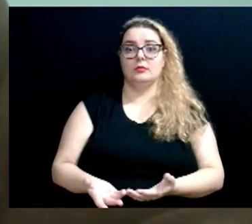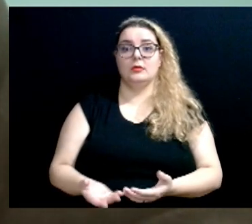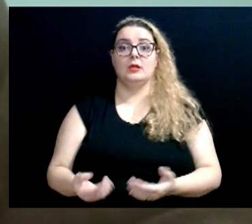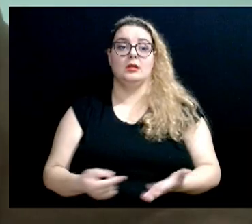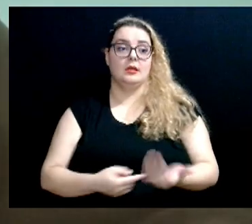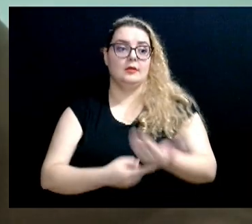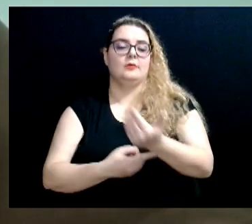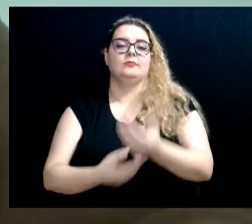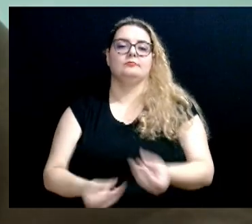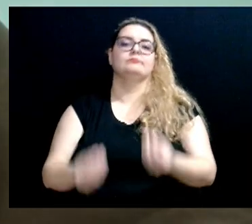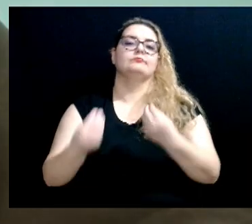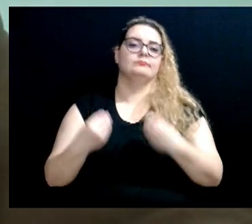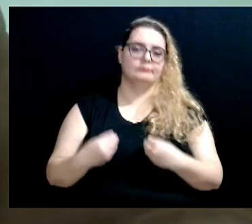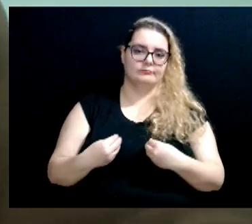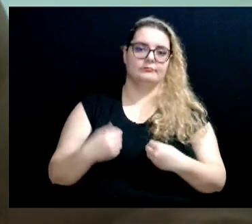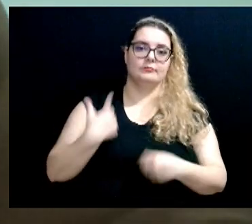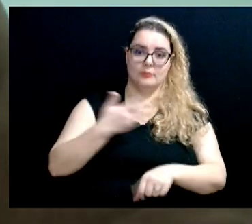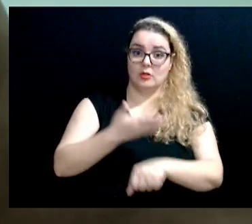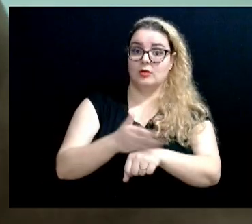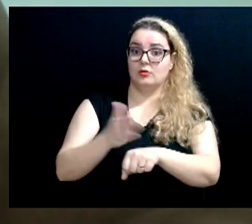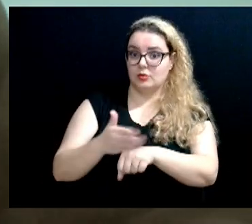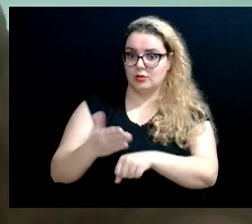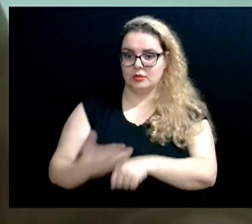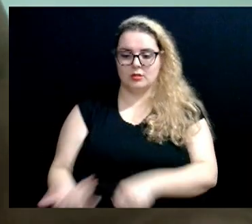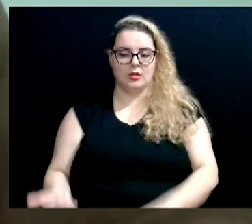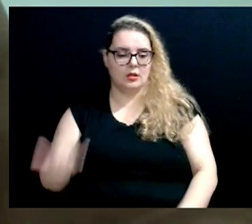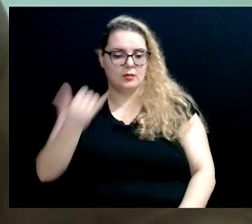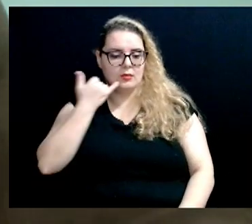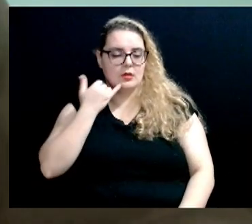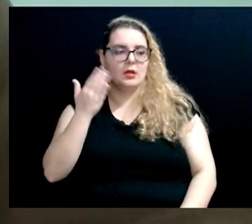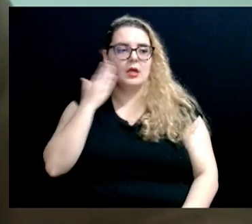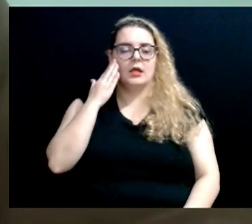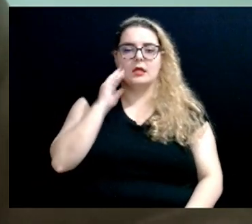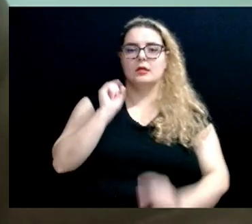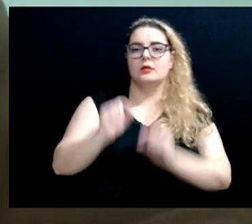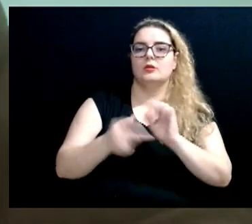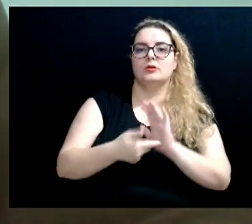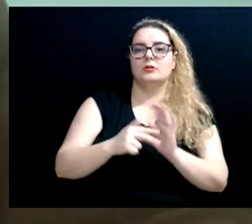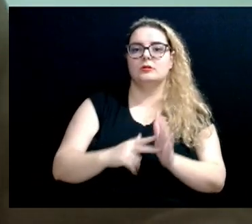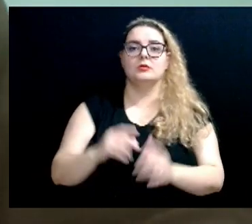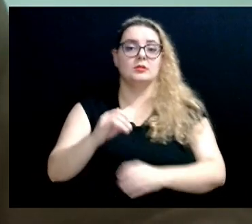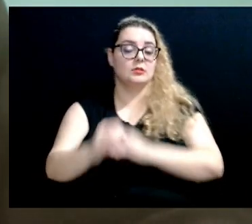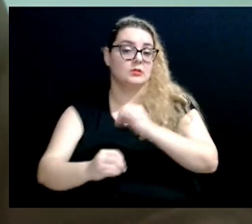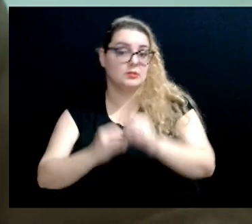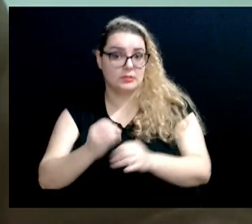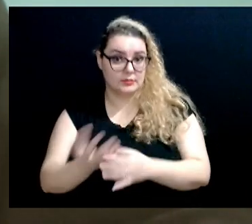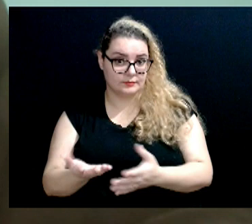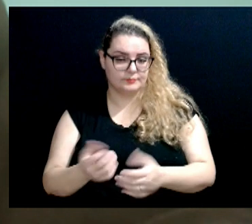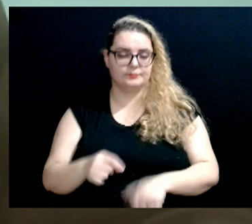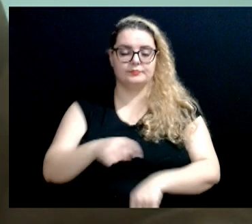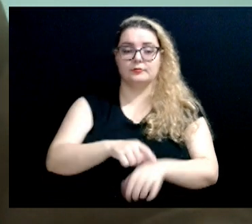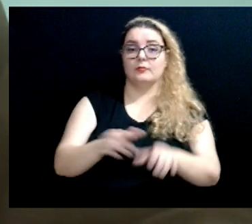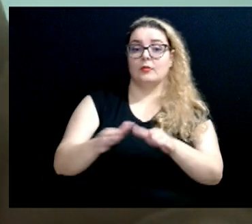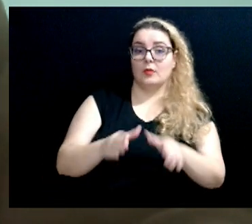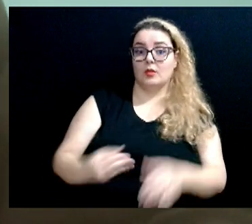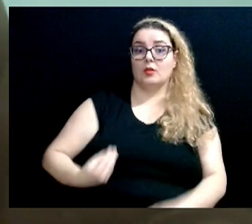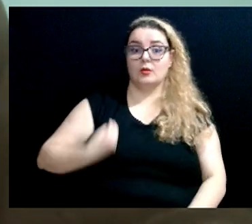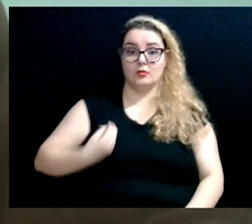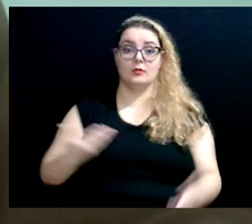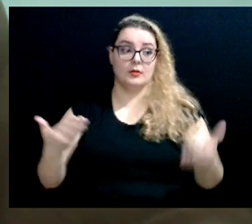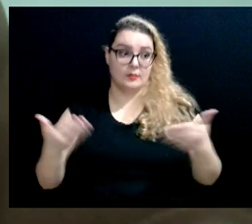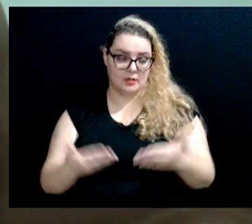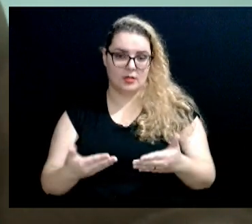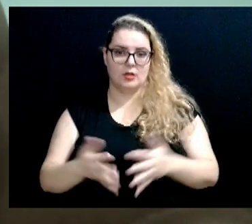A gente foi treinado a ter um celular, a entender o que significa internet e tal. Esse momento que a gente vive agora é que